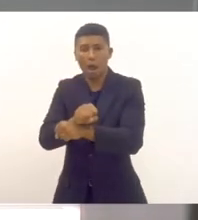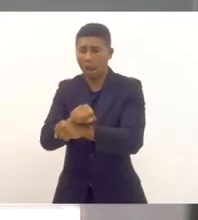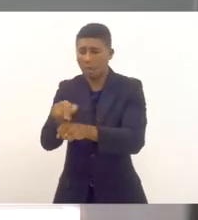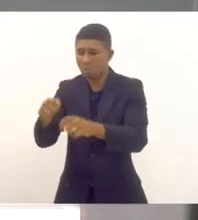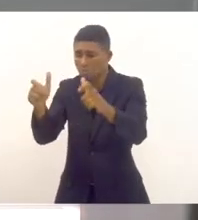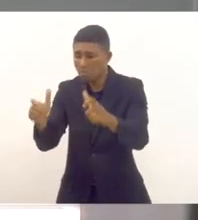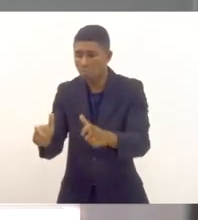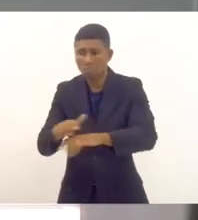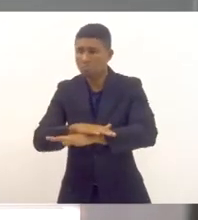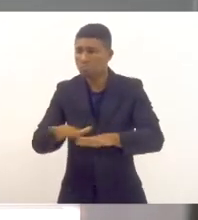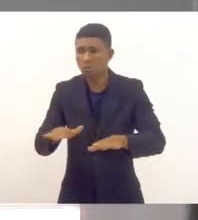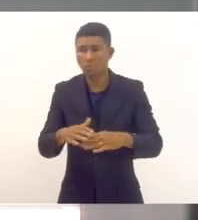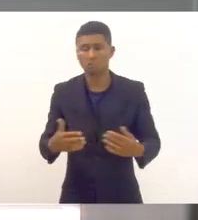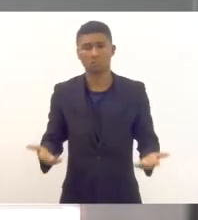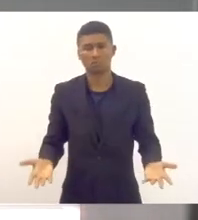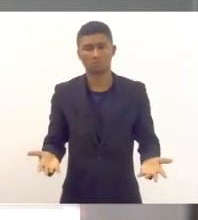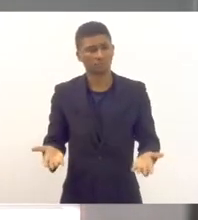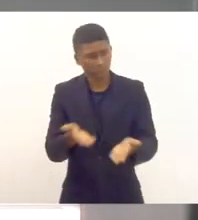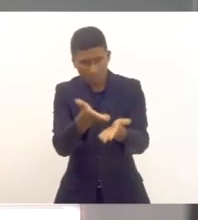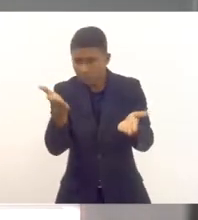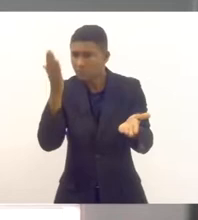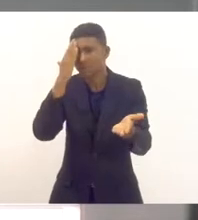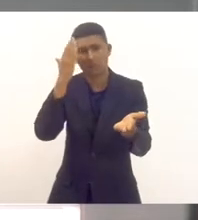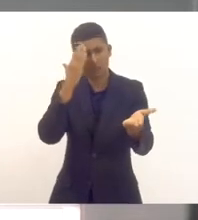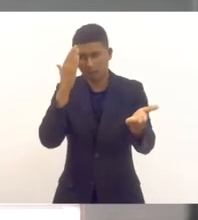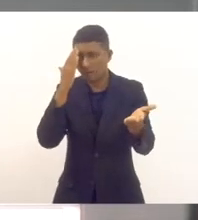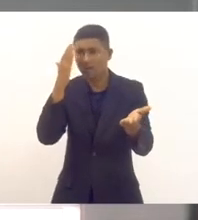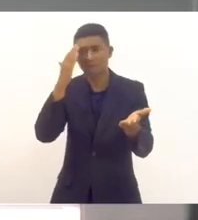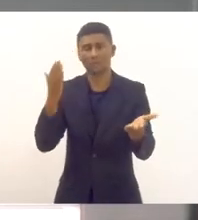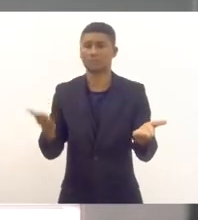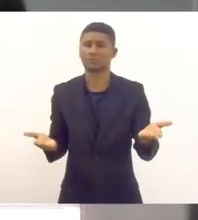aqui, que sabe como é que funciona. Tem projeto, você manda um